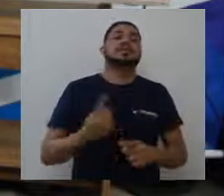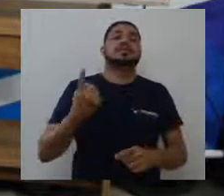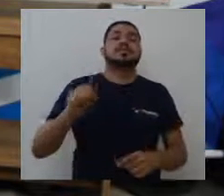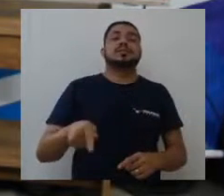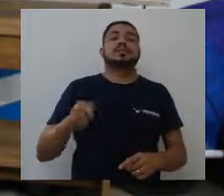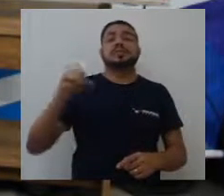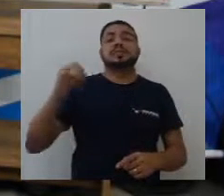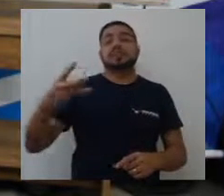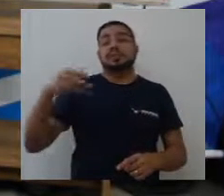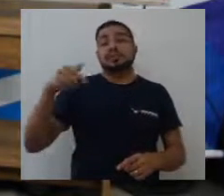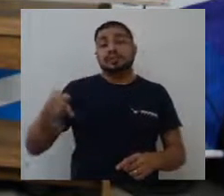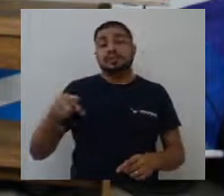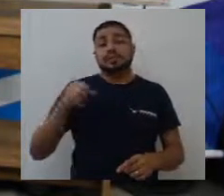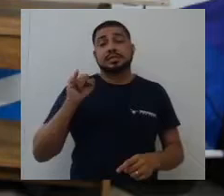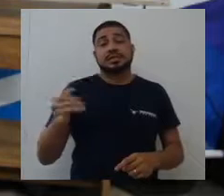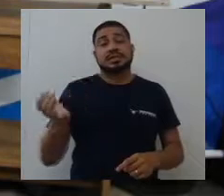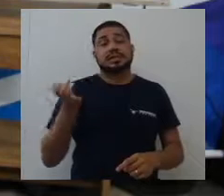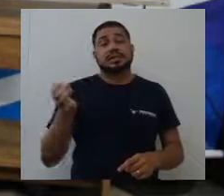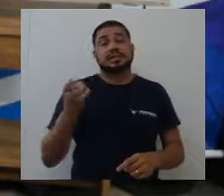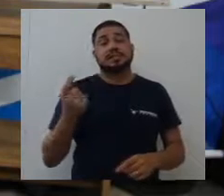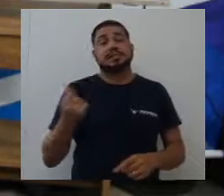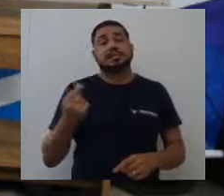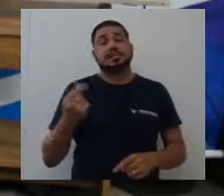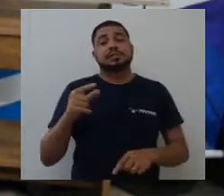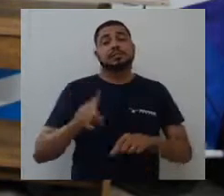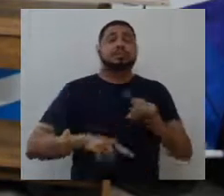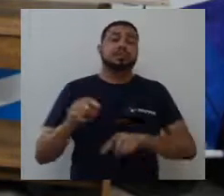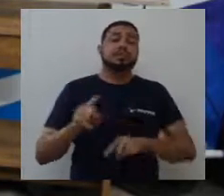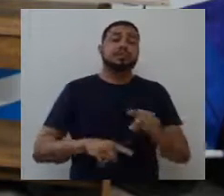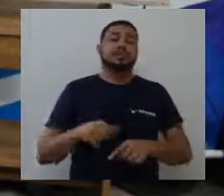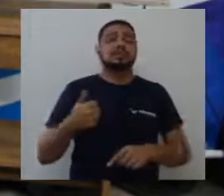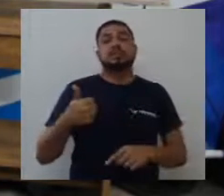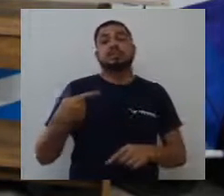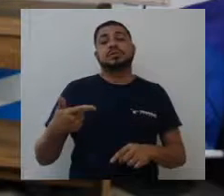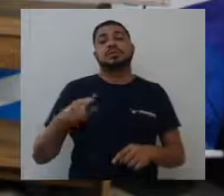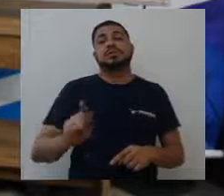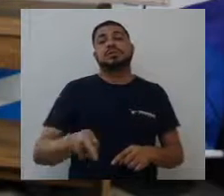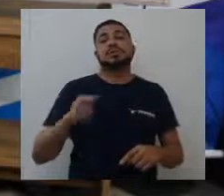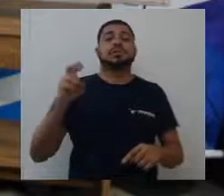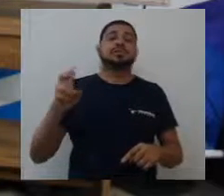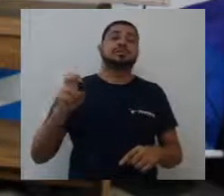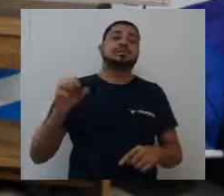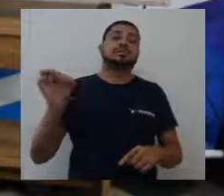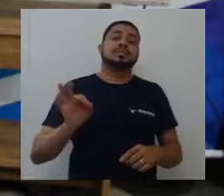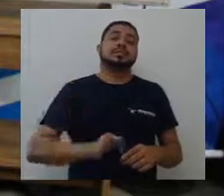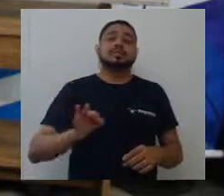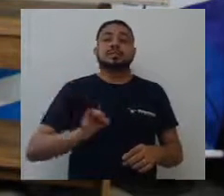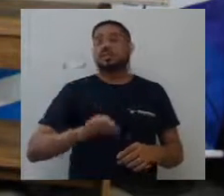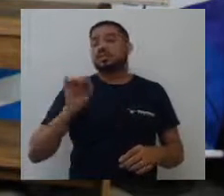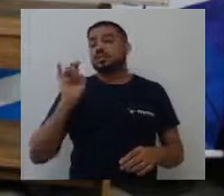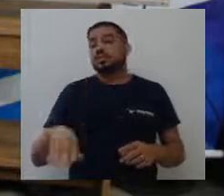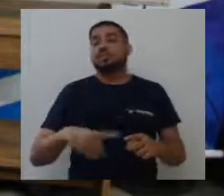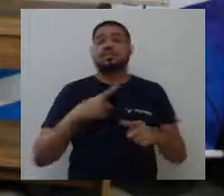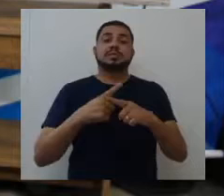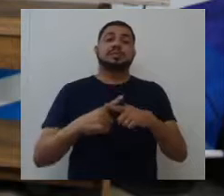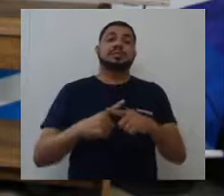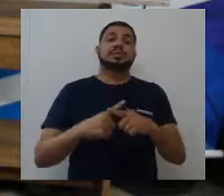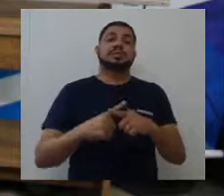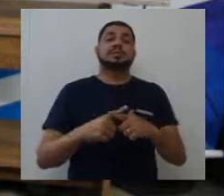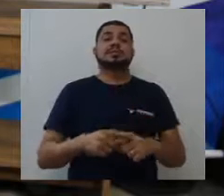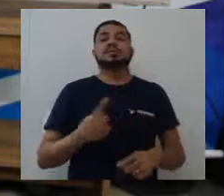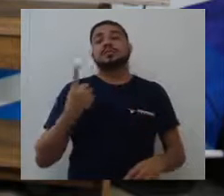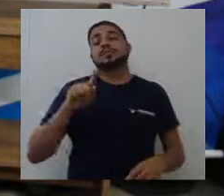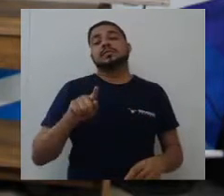1,37. Se quisermos aumentar o preço do produto em 12,5%, olha, é só a gente multiplicar ele por